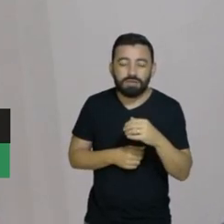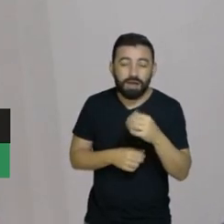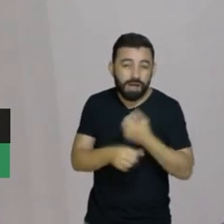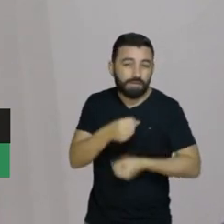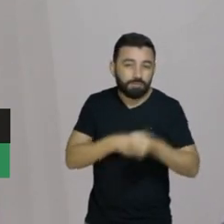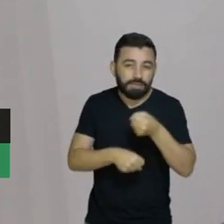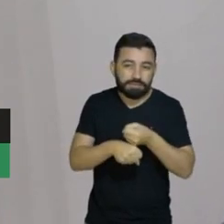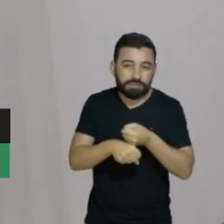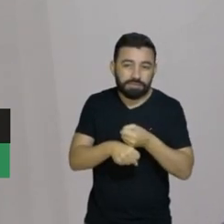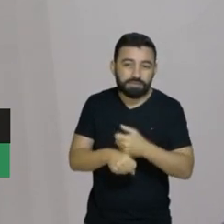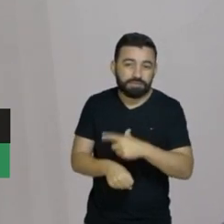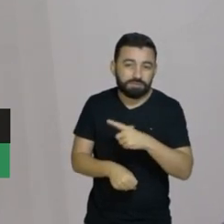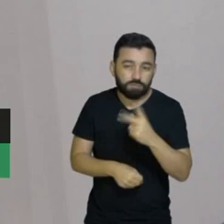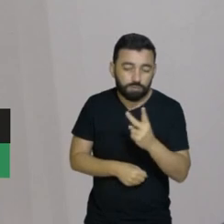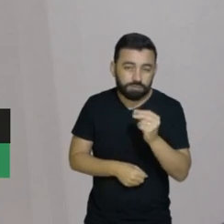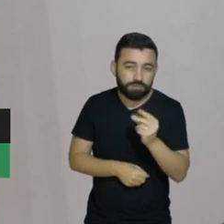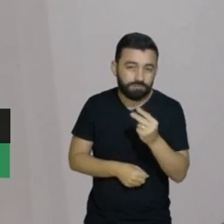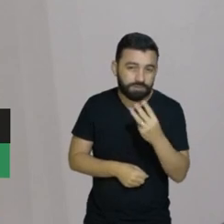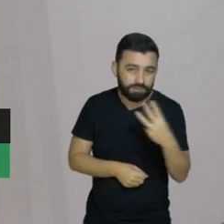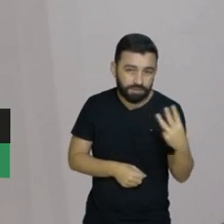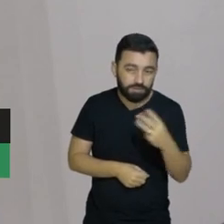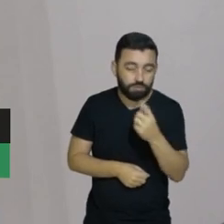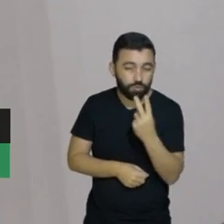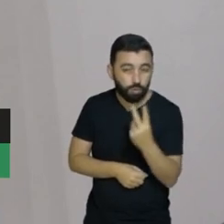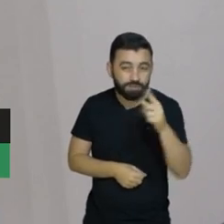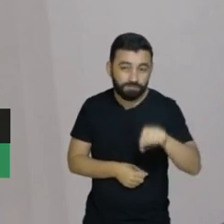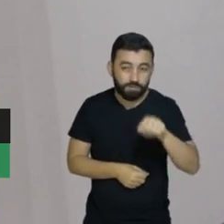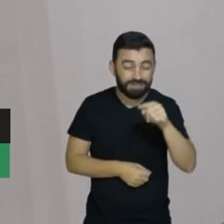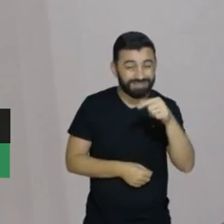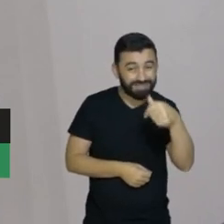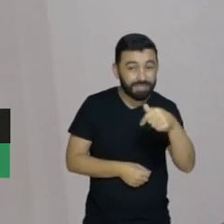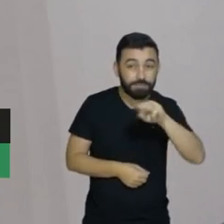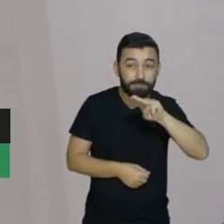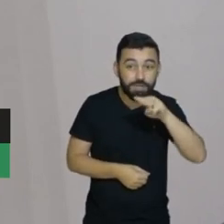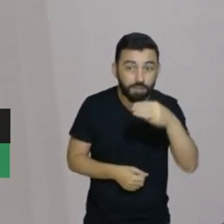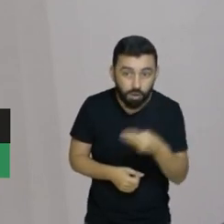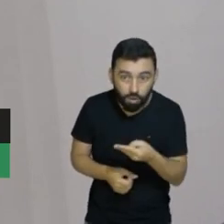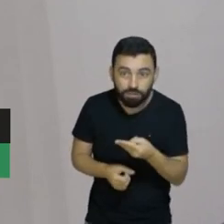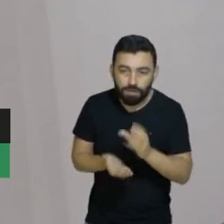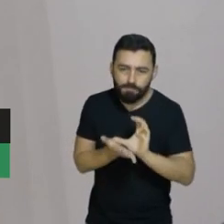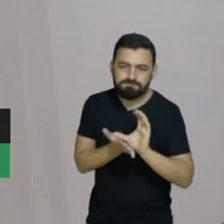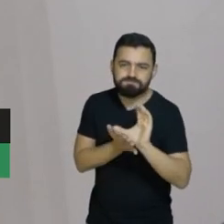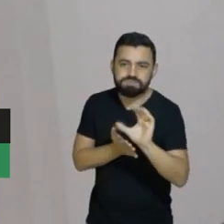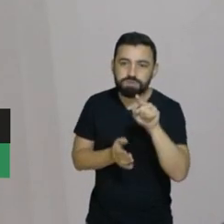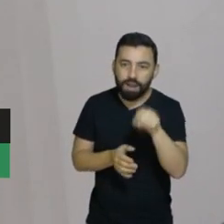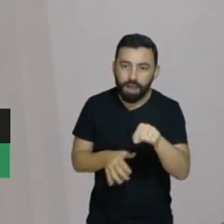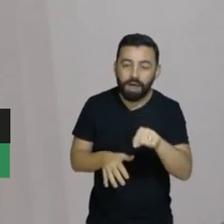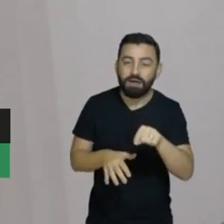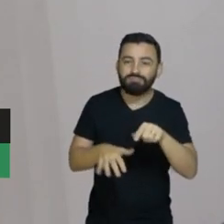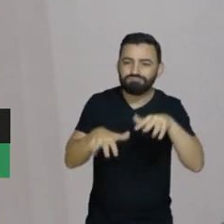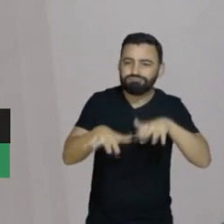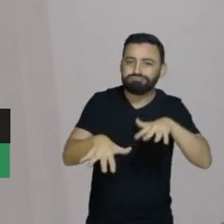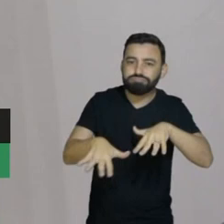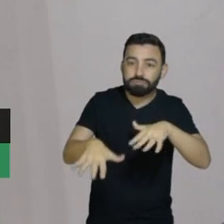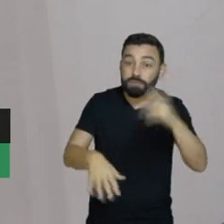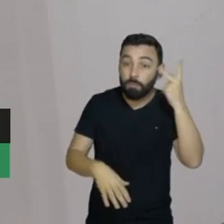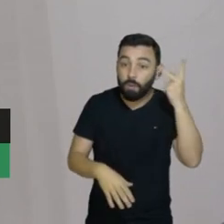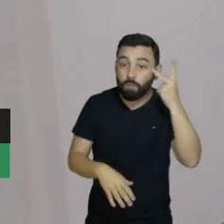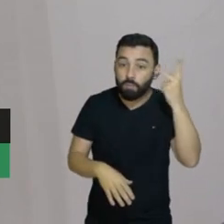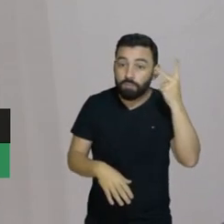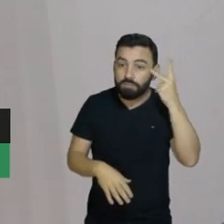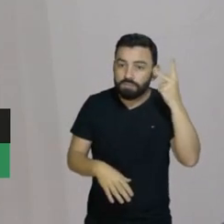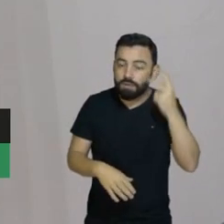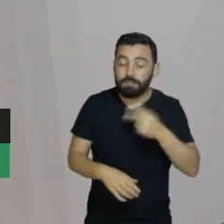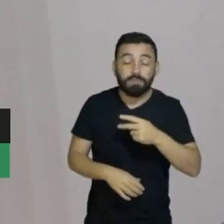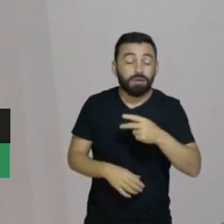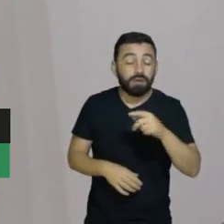no ano passado, em 2023, foram 2,7 milhões para a parada gay na Paulista, bancado também pela Prefeitura de São Paulo.